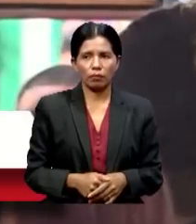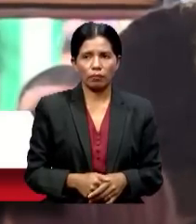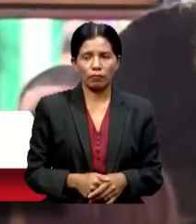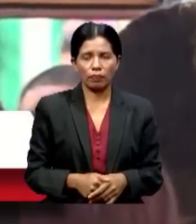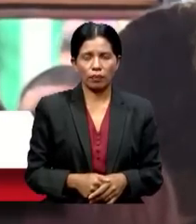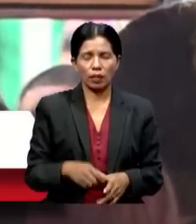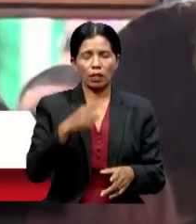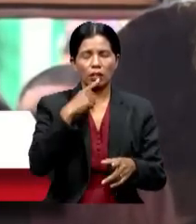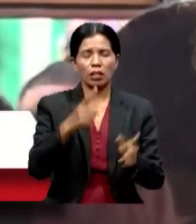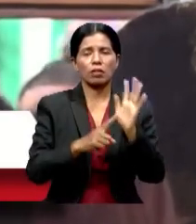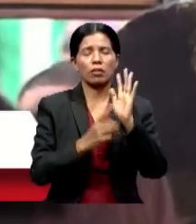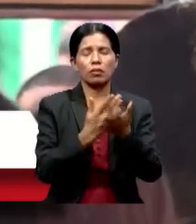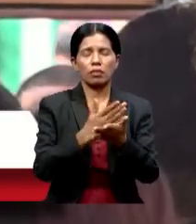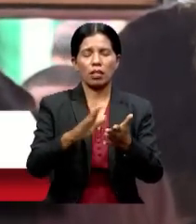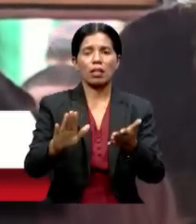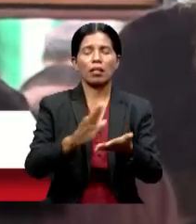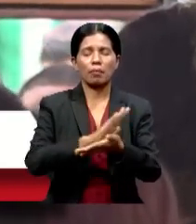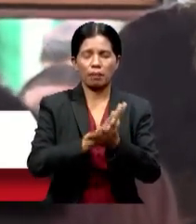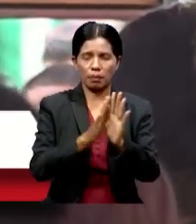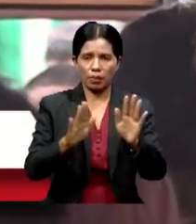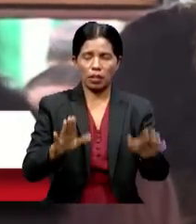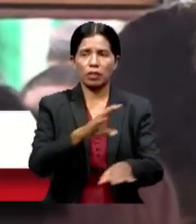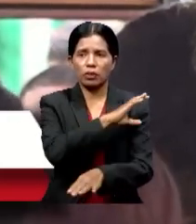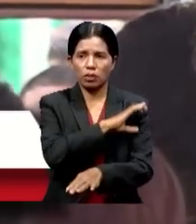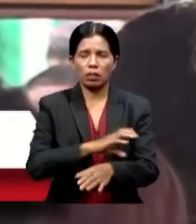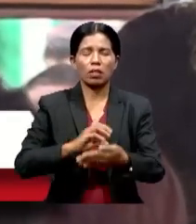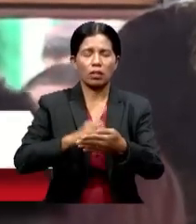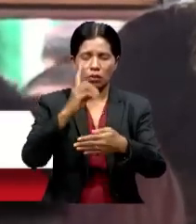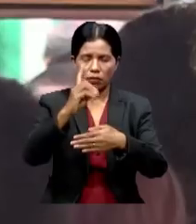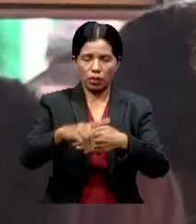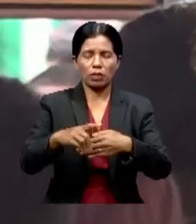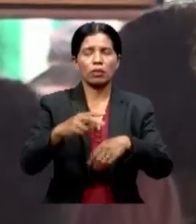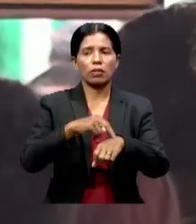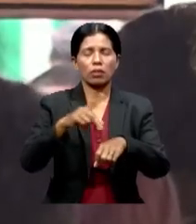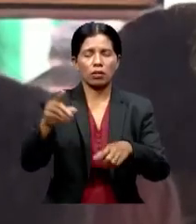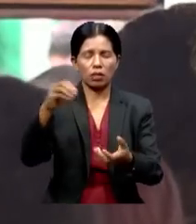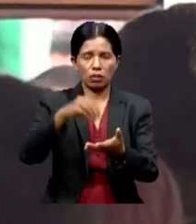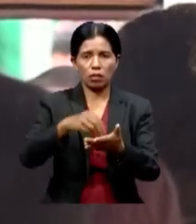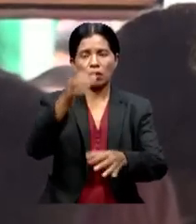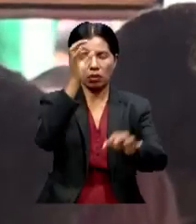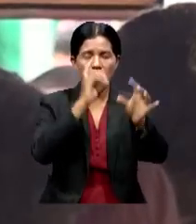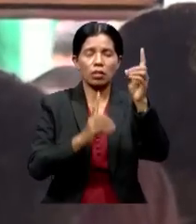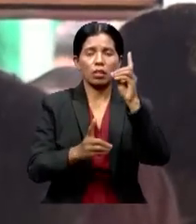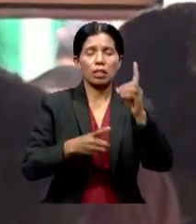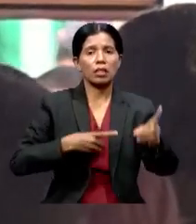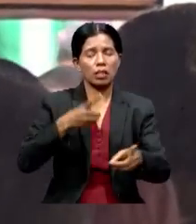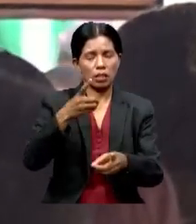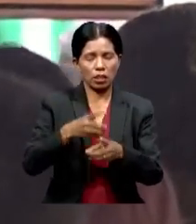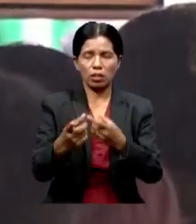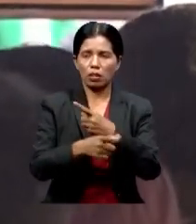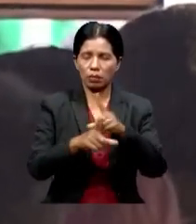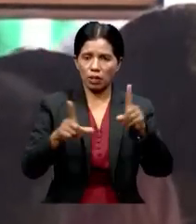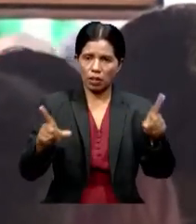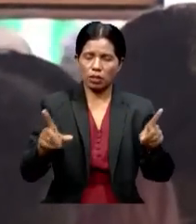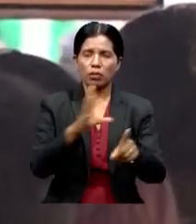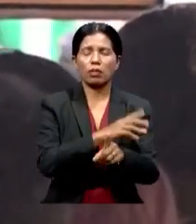Consolida paz e segurança necessárias para o desenvolvimento nacional, onde garante direitos, liberdades e garantias